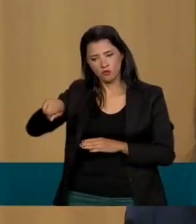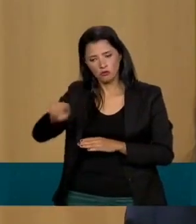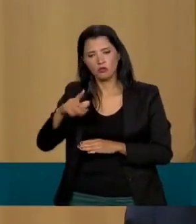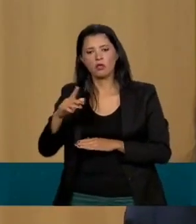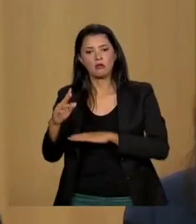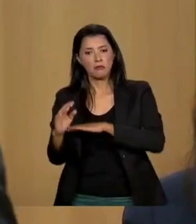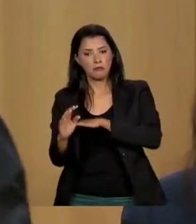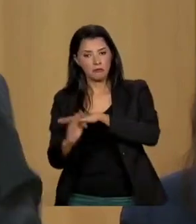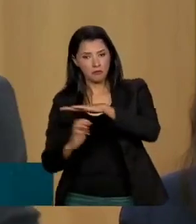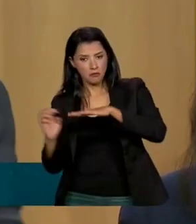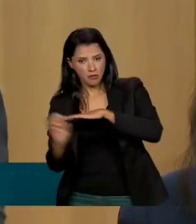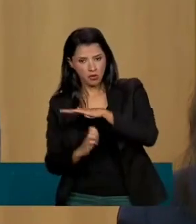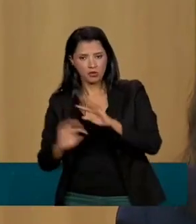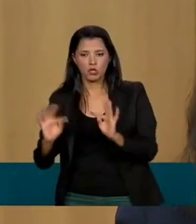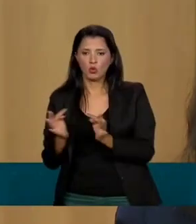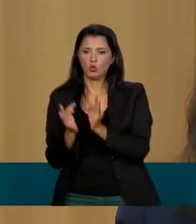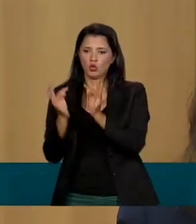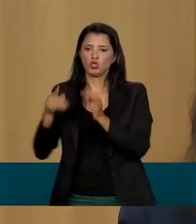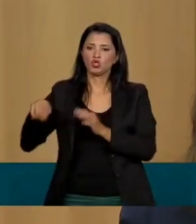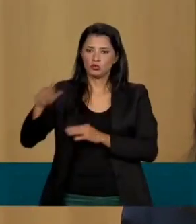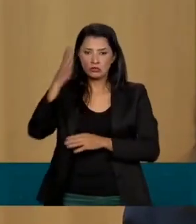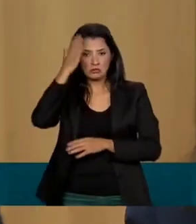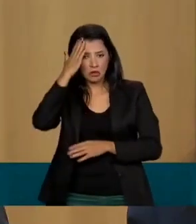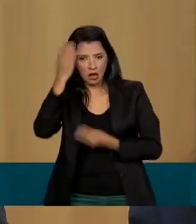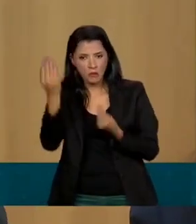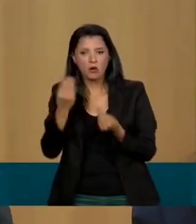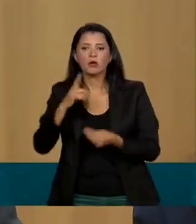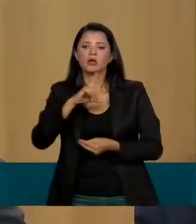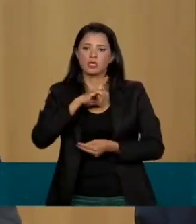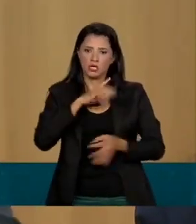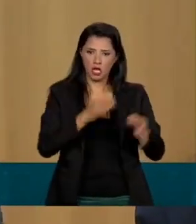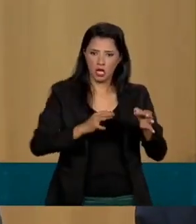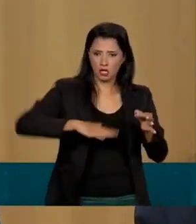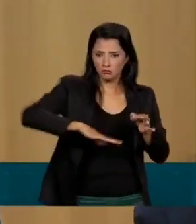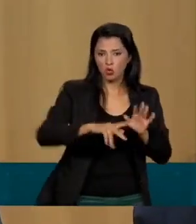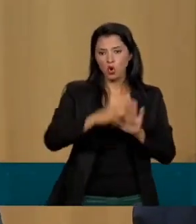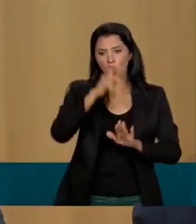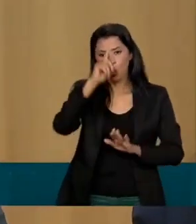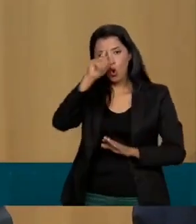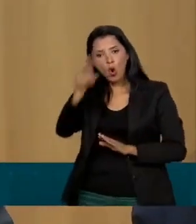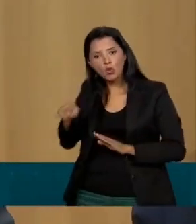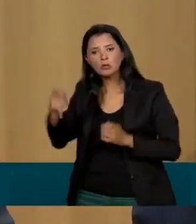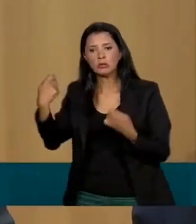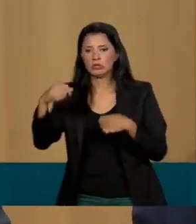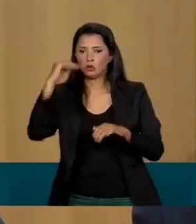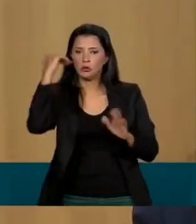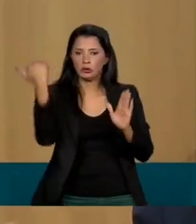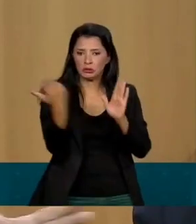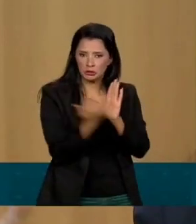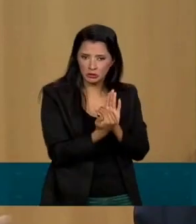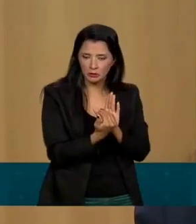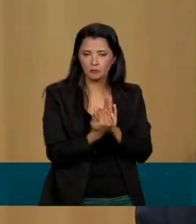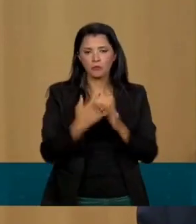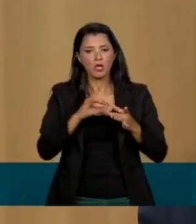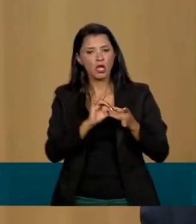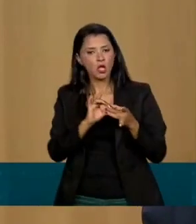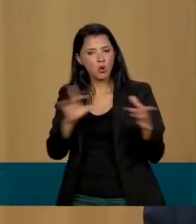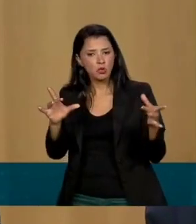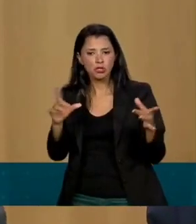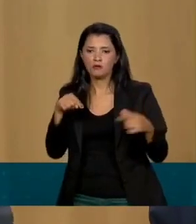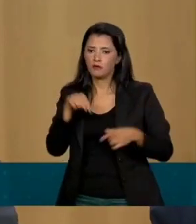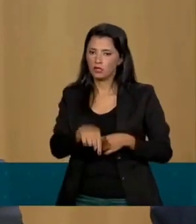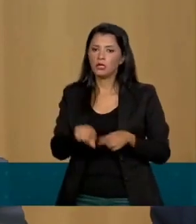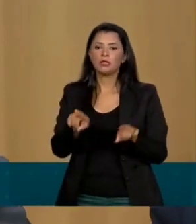saibam, entendam que nós temos uma ordem jurídica no país que deve ser cumprida. Eu me coloco à disposição, assim como a doutora